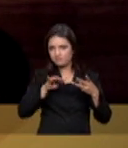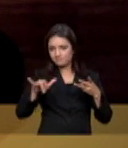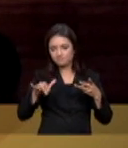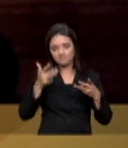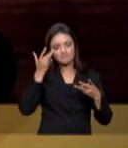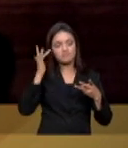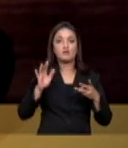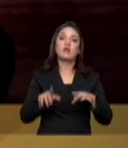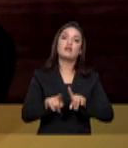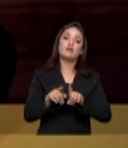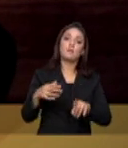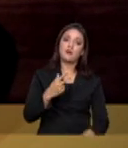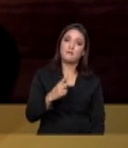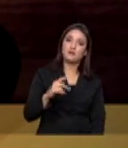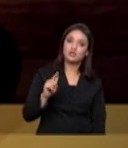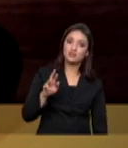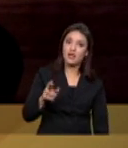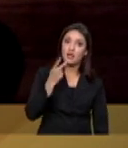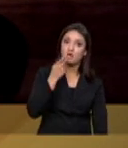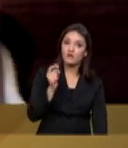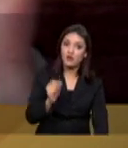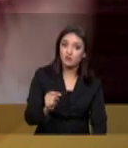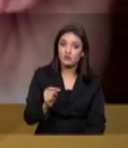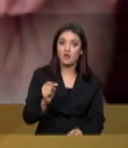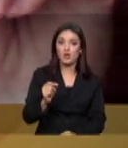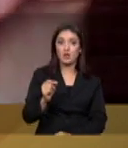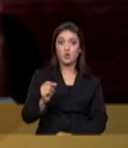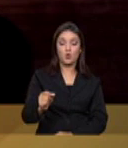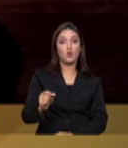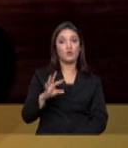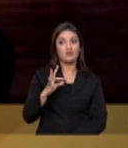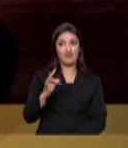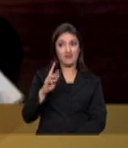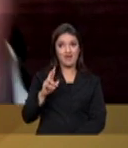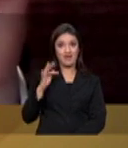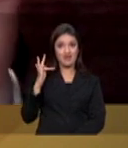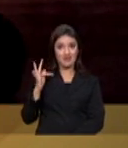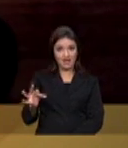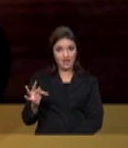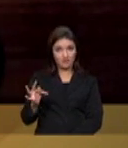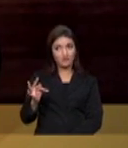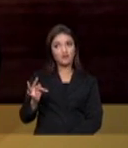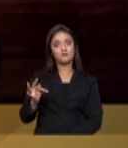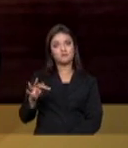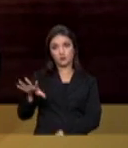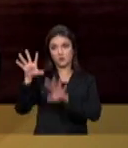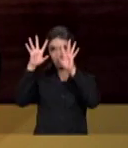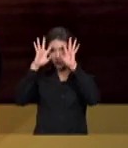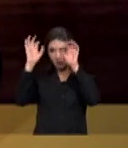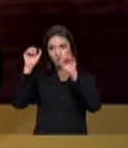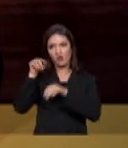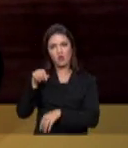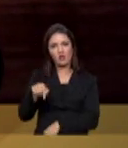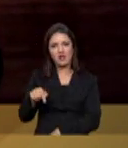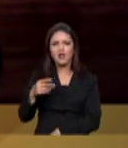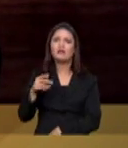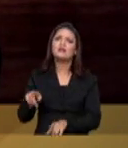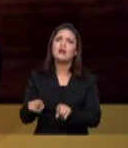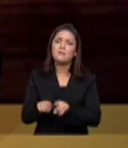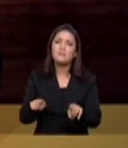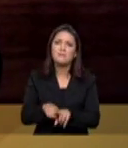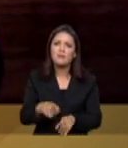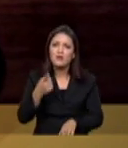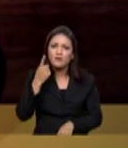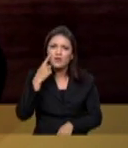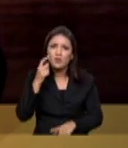no três que solicitar o tribunal a cor o tejo TRF da 4ª região no car considerou ainda